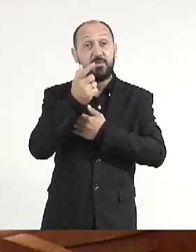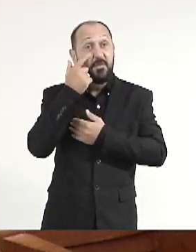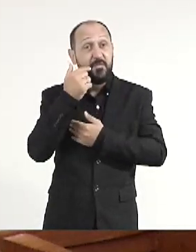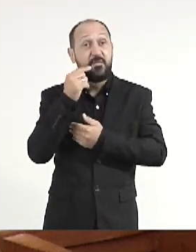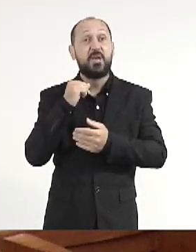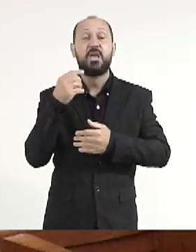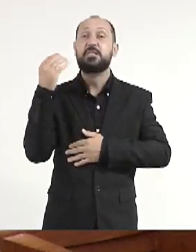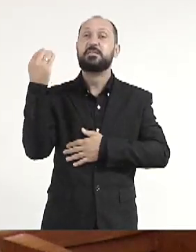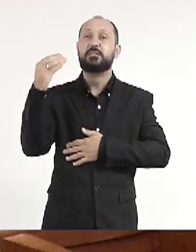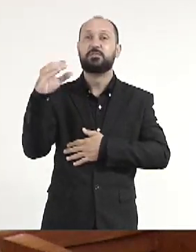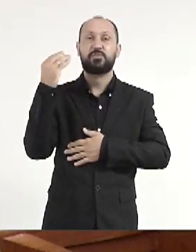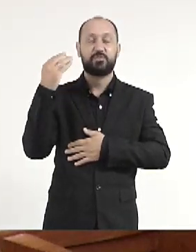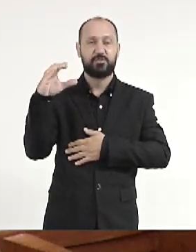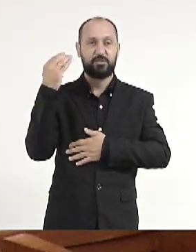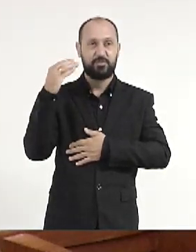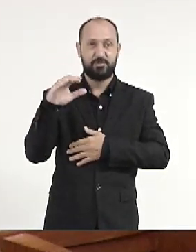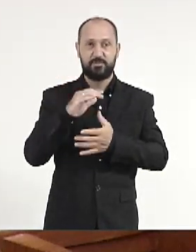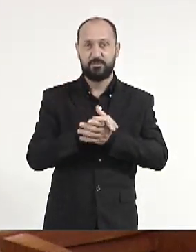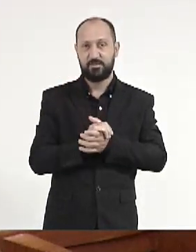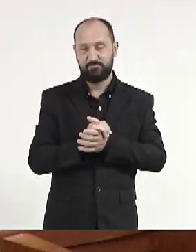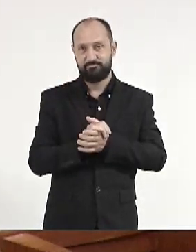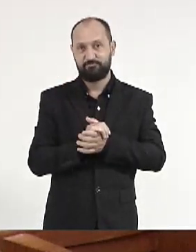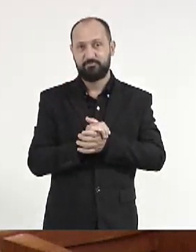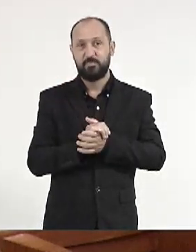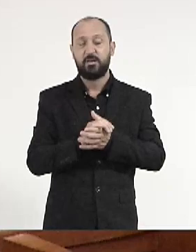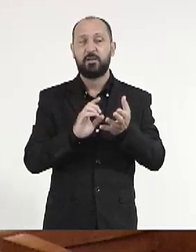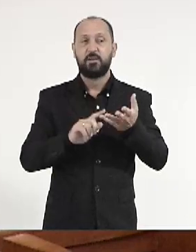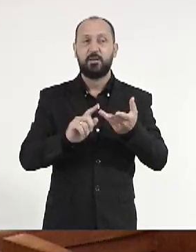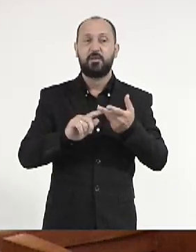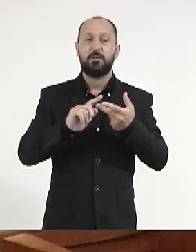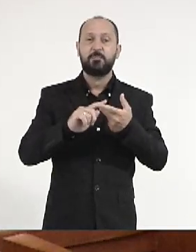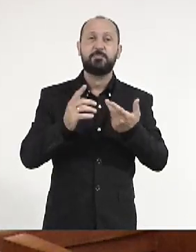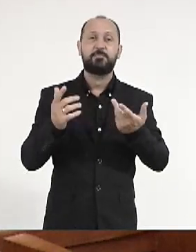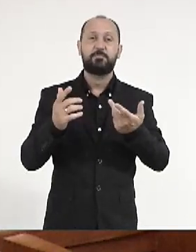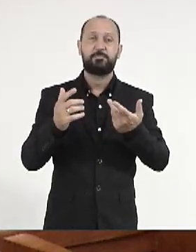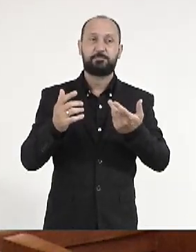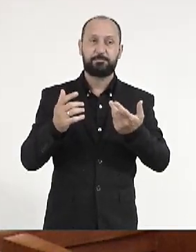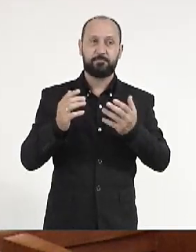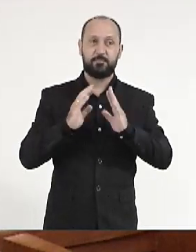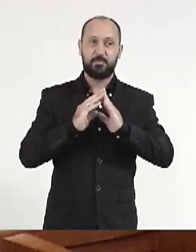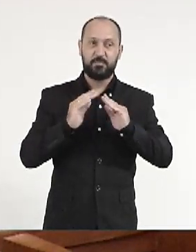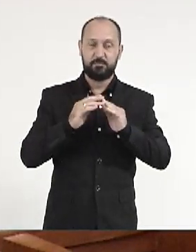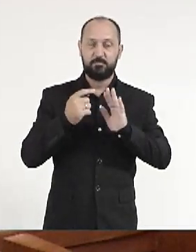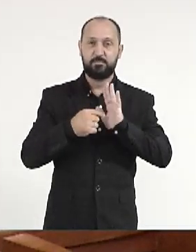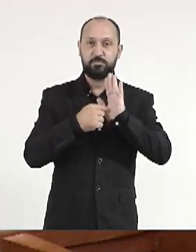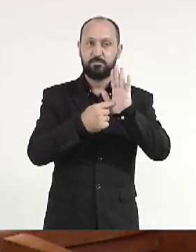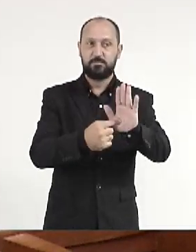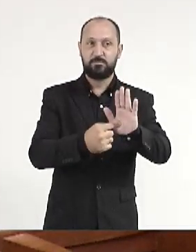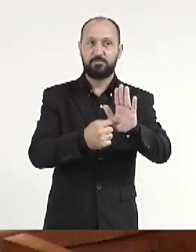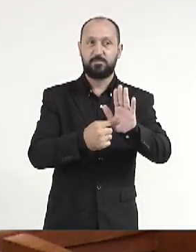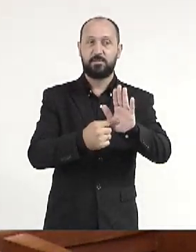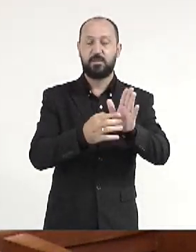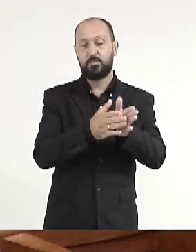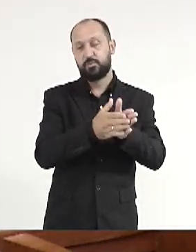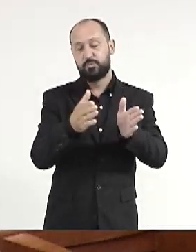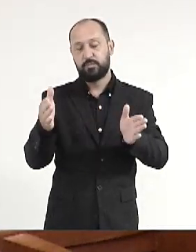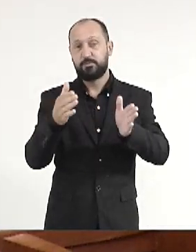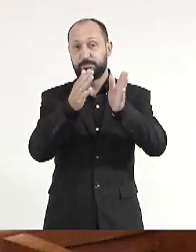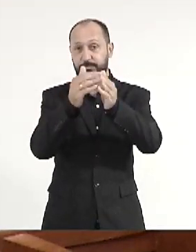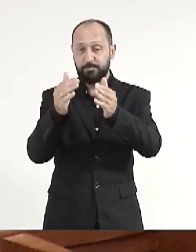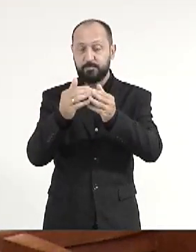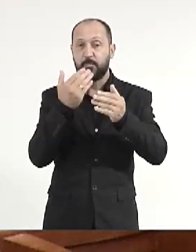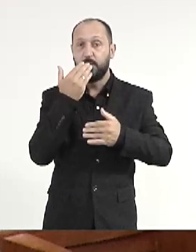investigação científica. E, portanto, entre várias demandas que nós vamos apresentar nos próximos dias e